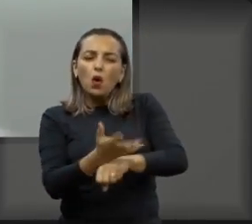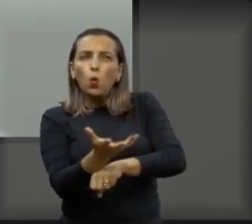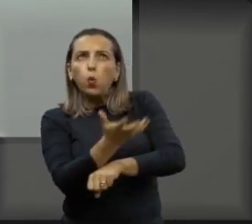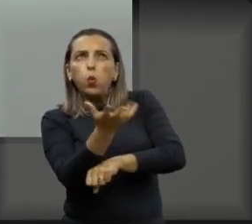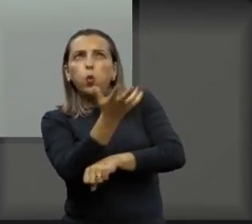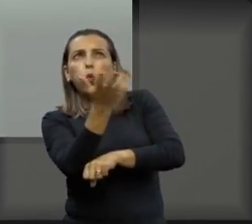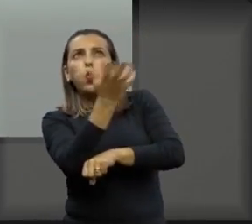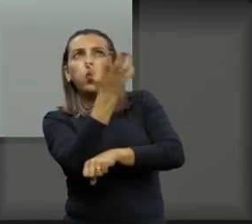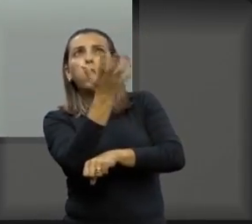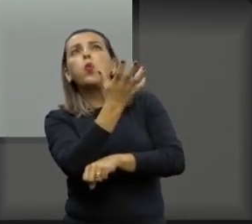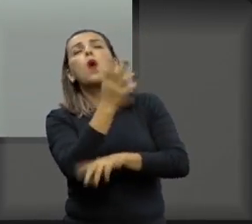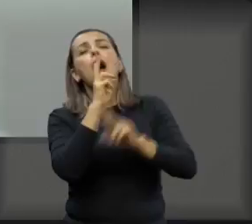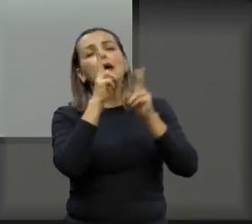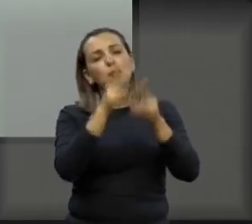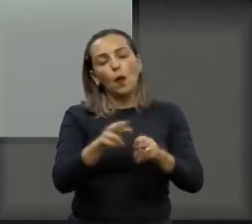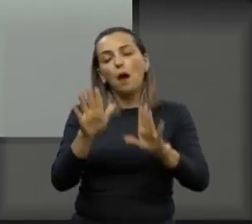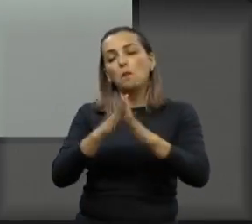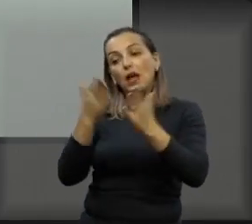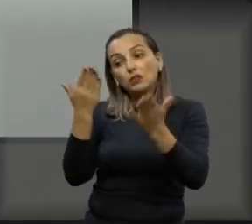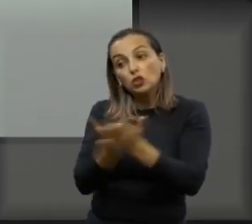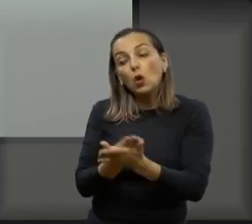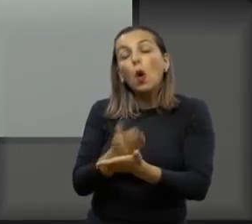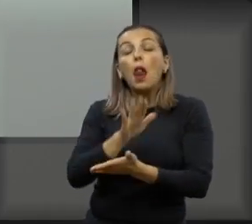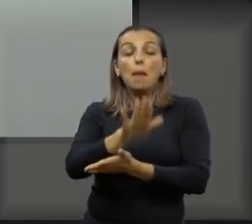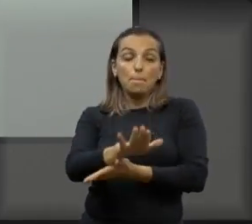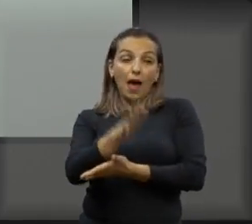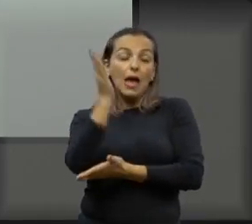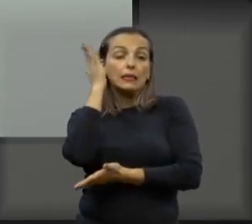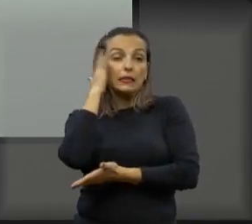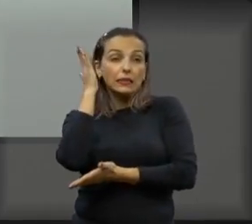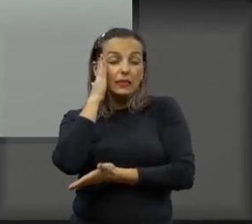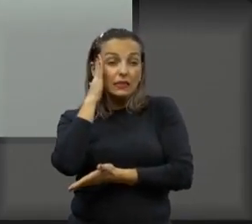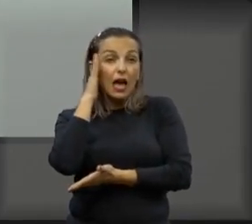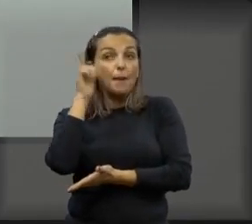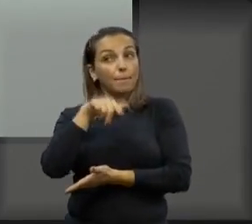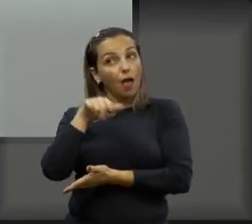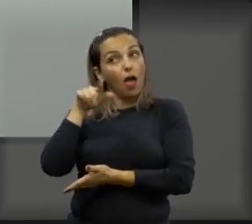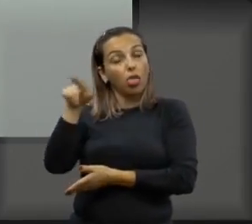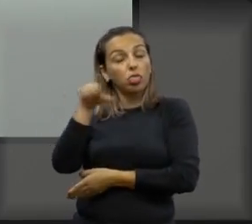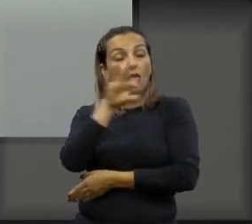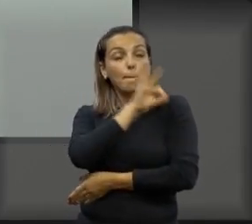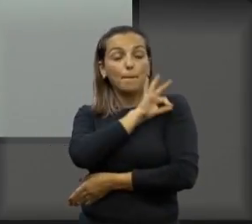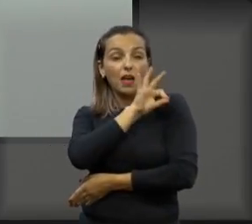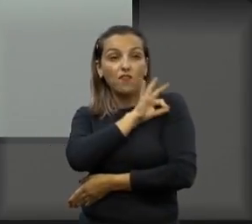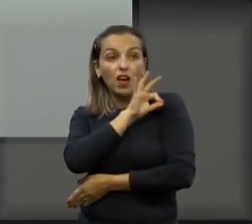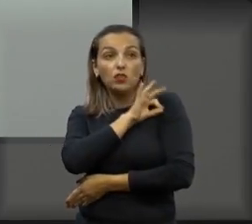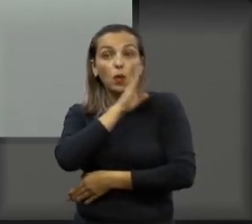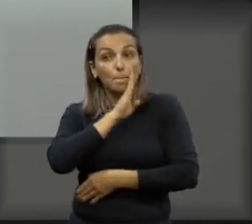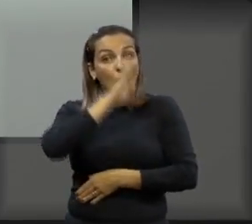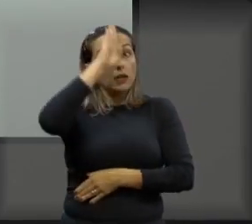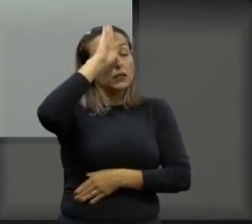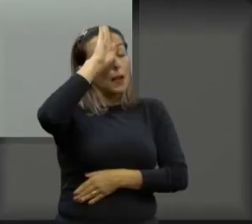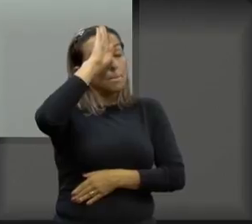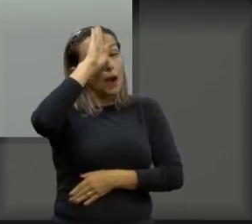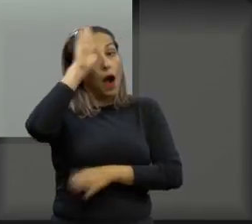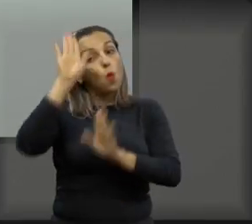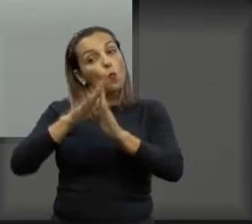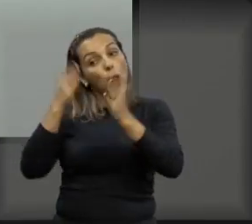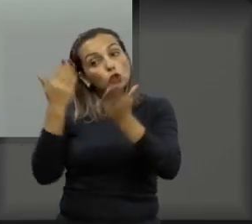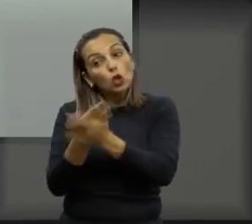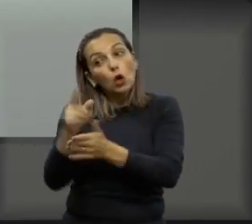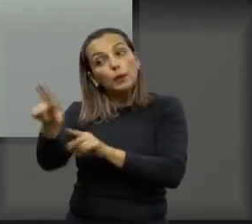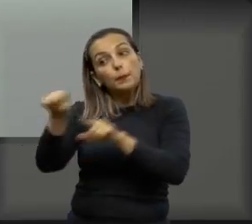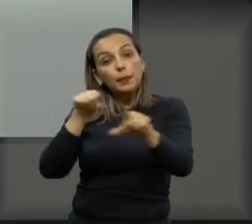como algumas escolas também, porém, a gente sabe que que a prefeitura está priorizando tanto as escolas como